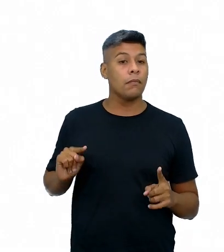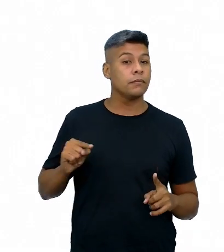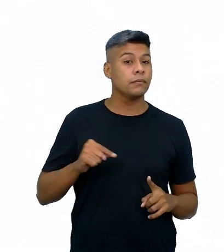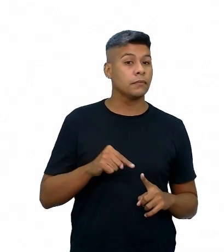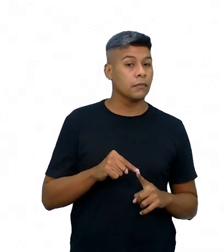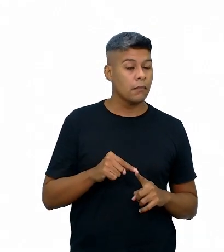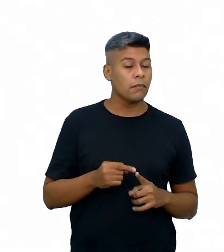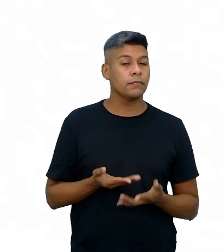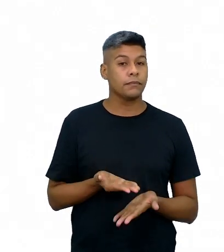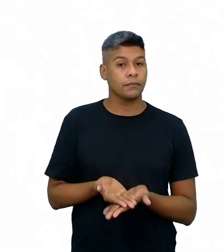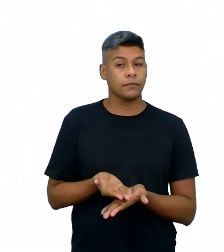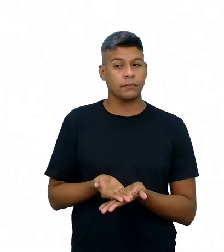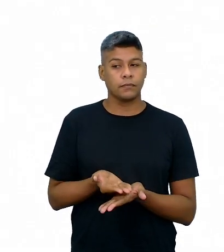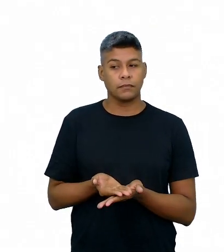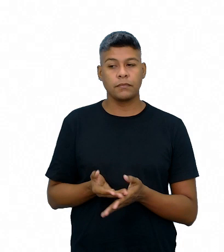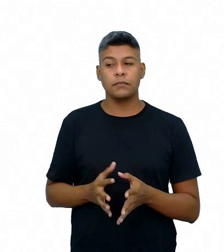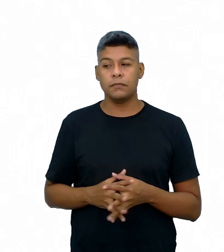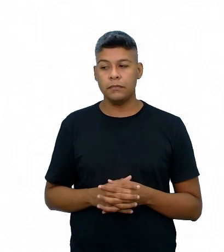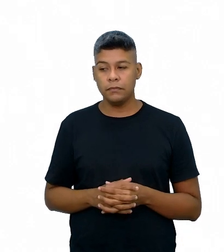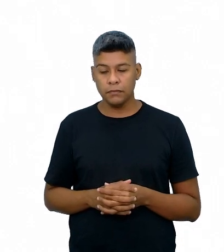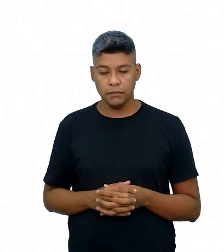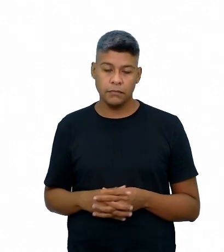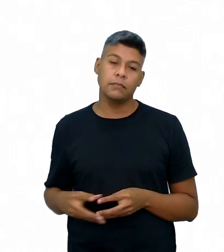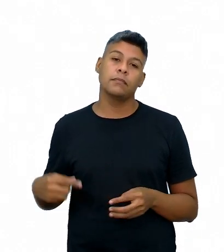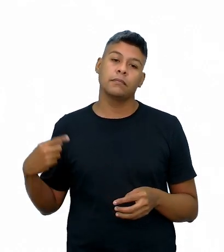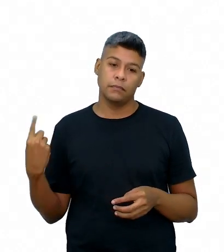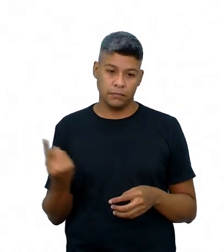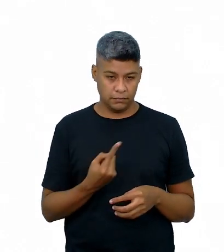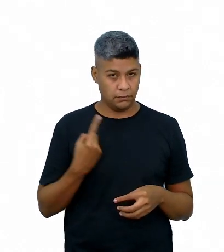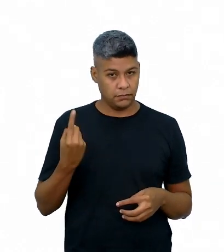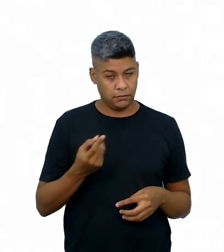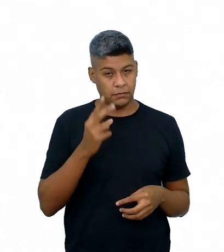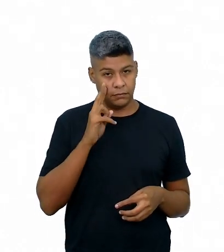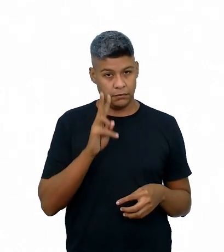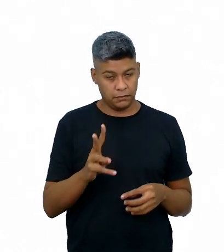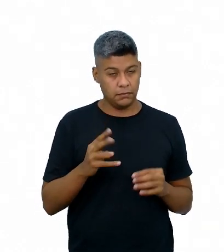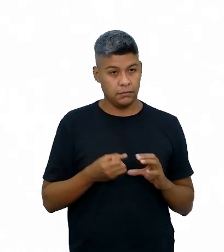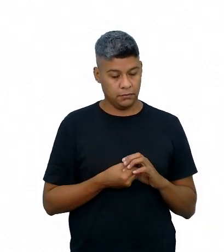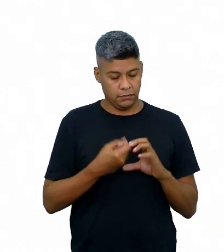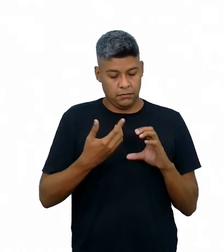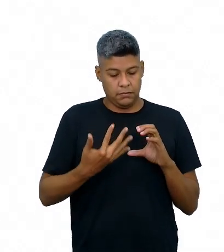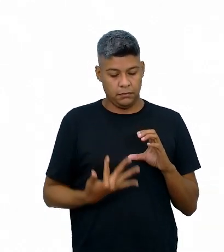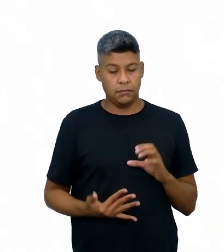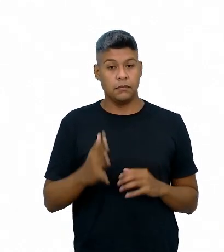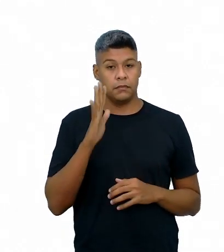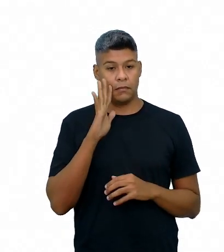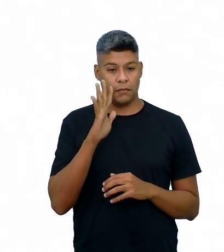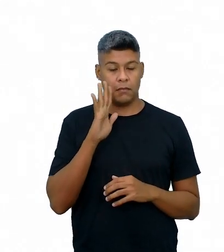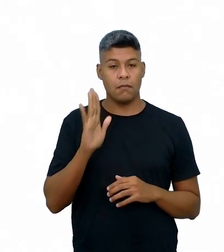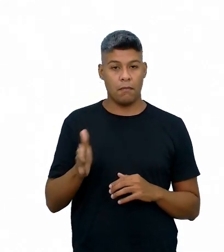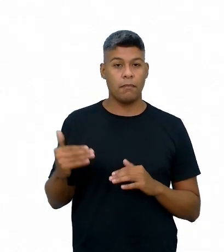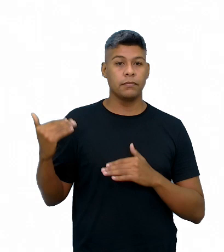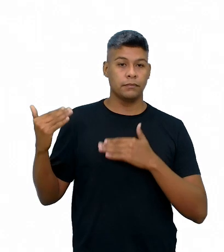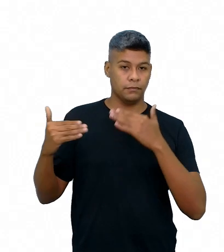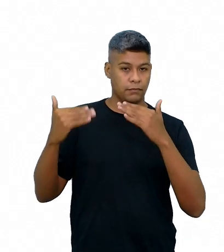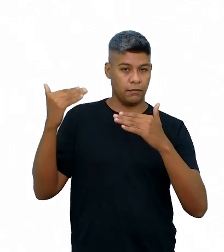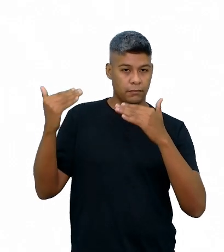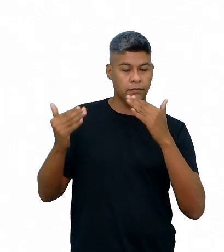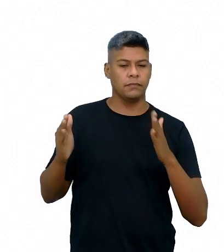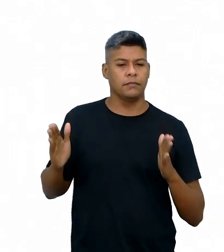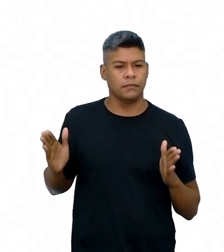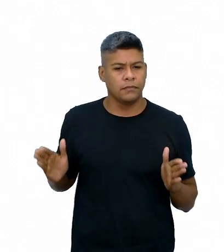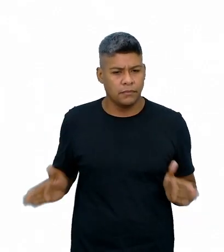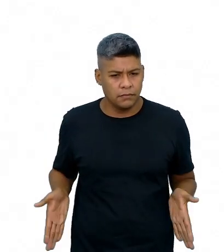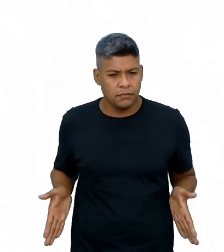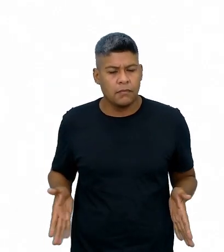objetivos da formação de hoje? Nós vamos revisitar aspectos teóricos que já foram desenvolvidos, já foram